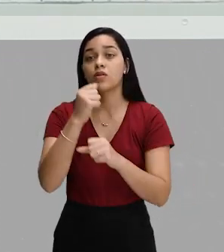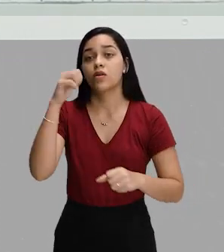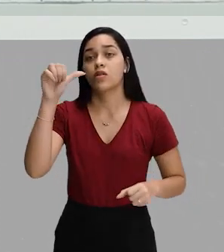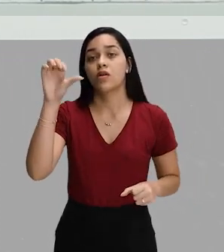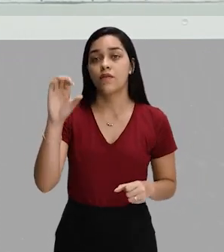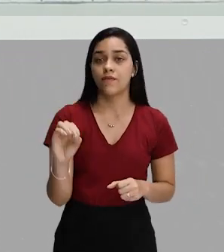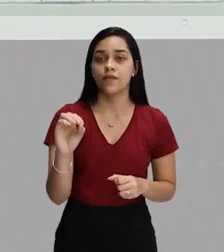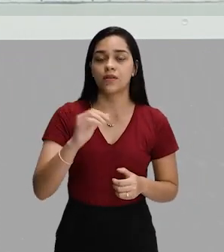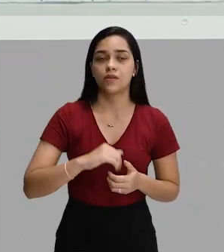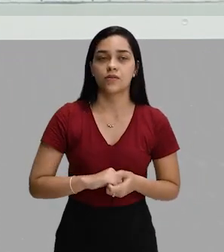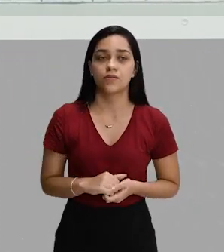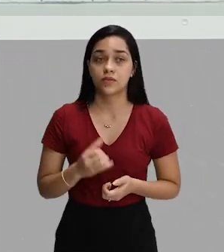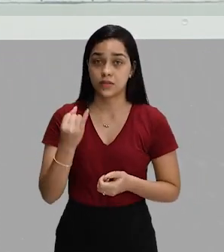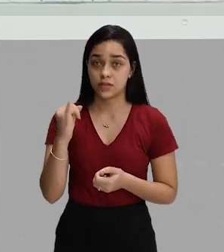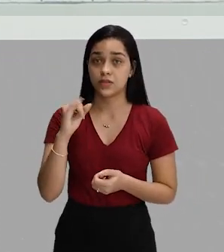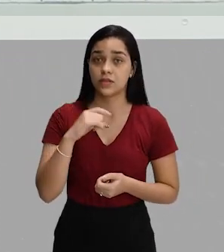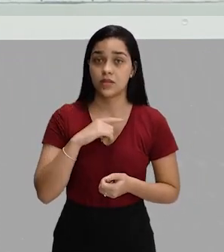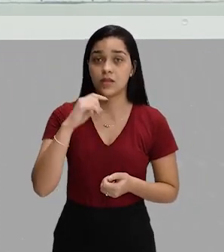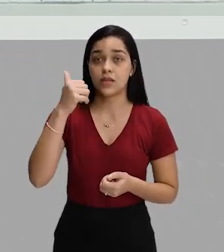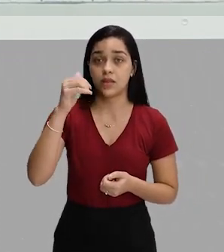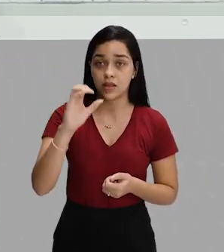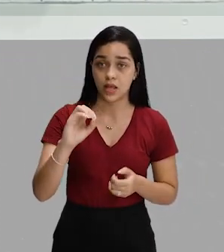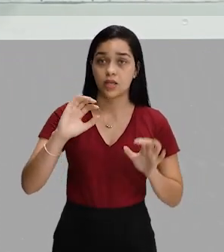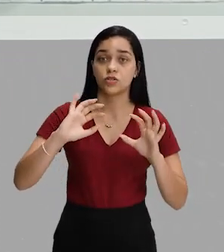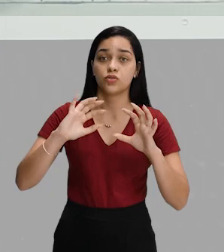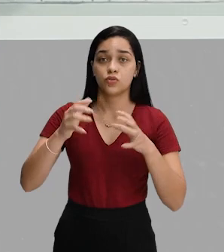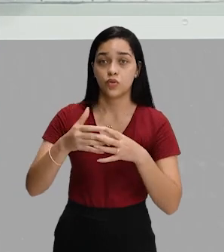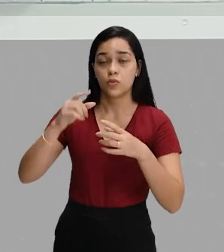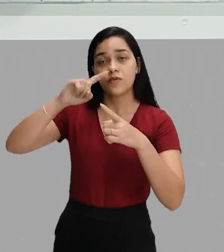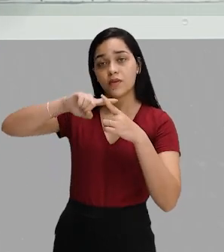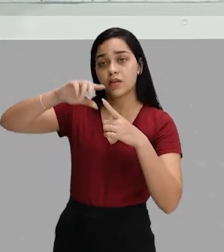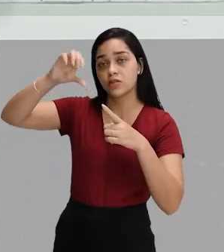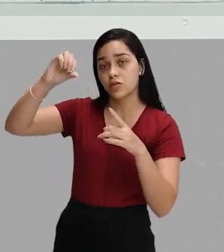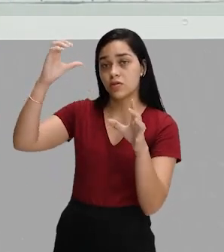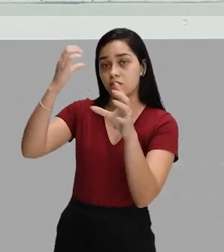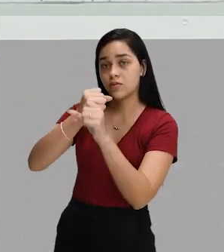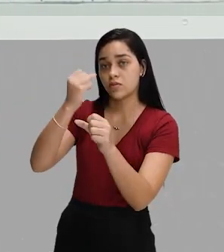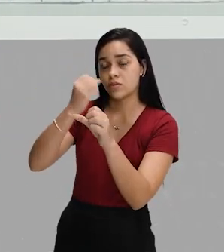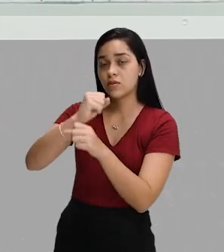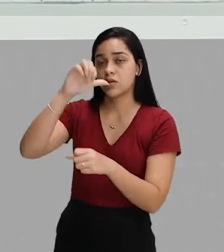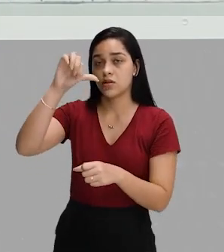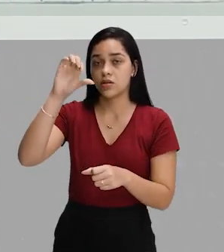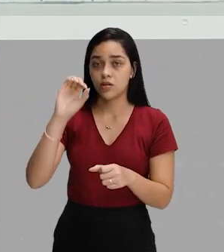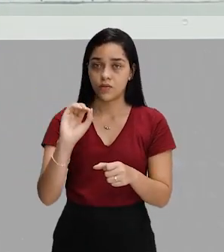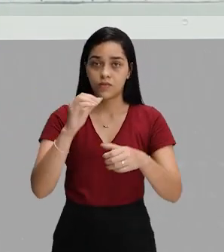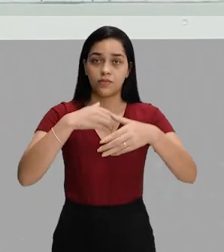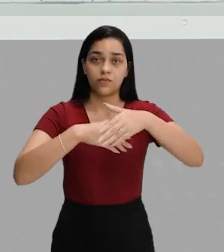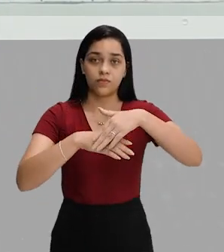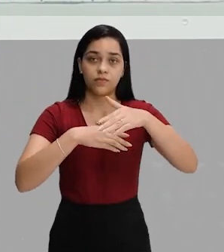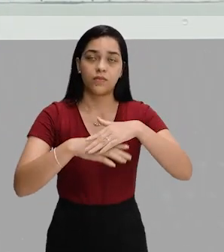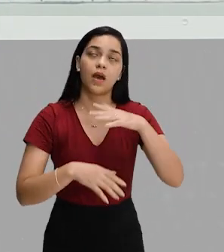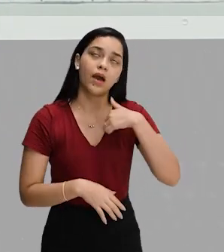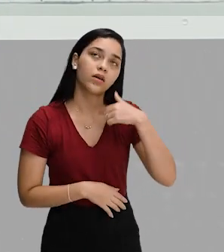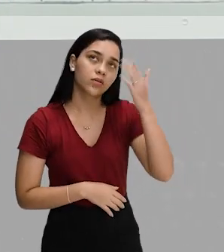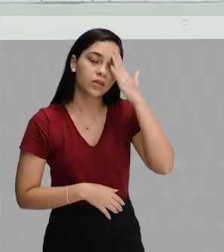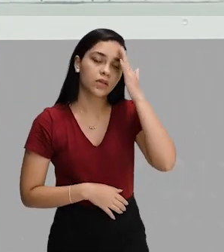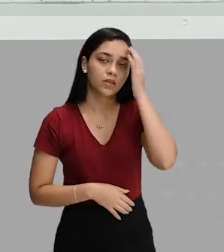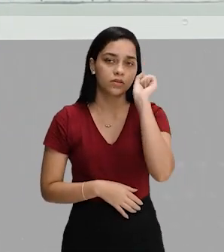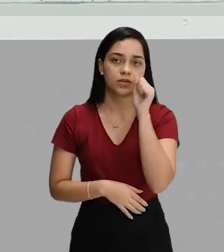90. Então, se eu tenho 10 clubes, vai me dar 90 partidas. Ah, Thiago, eu estou